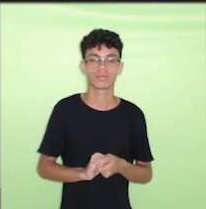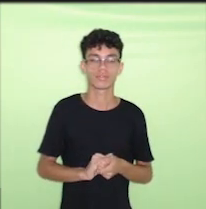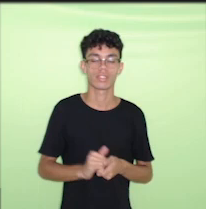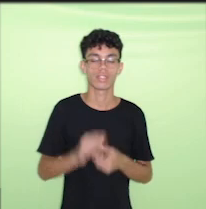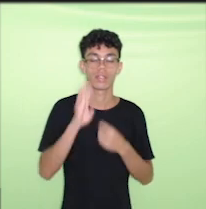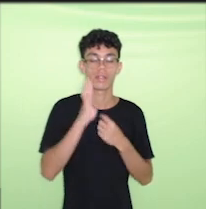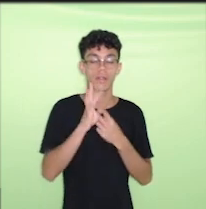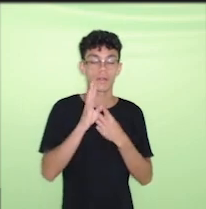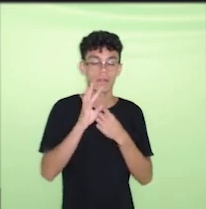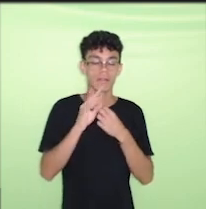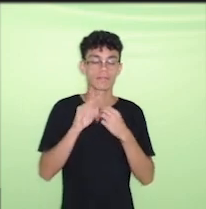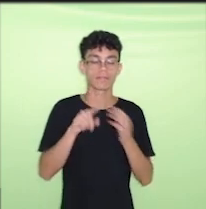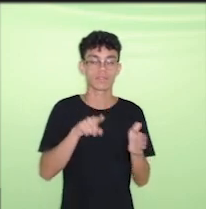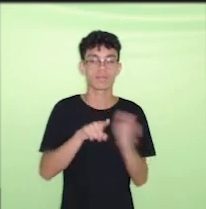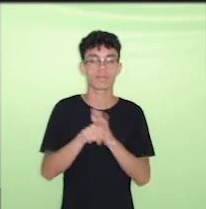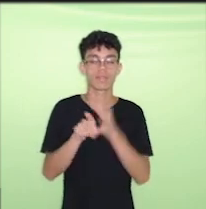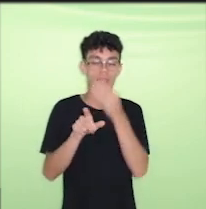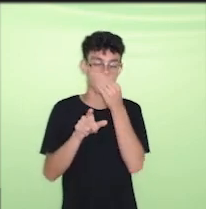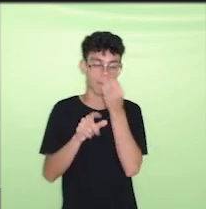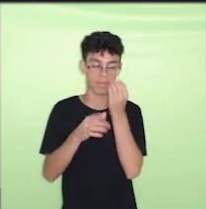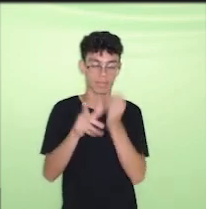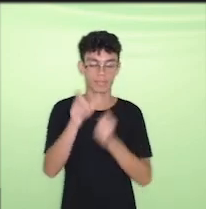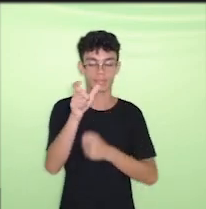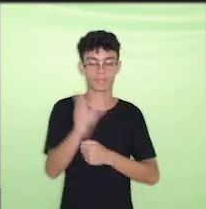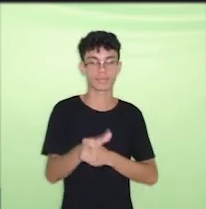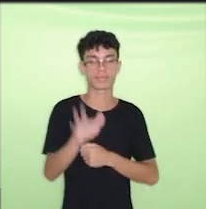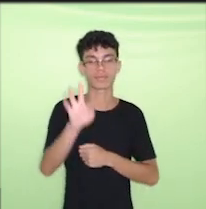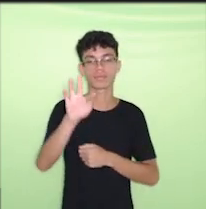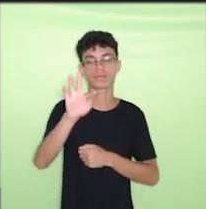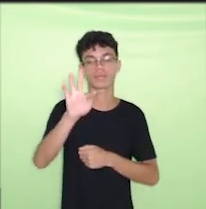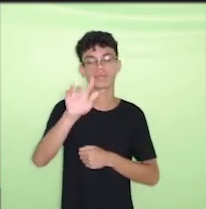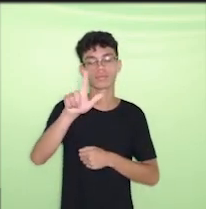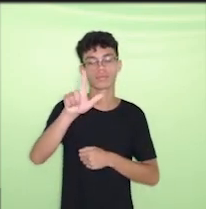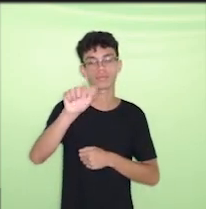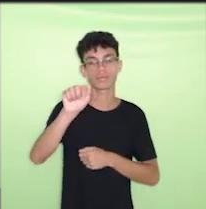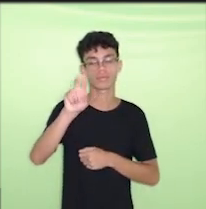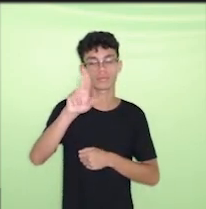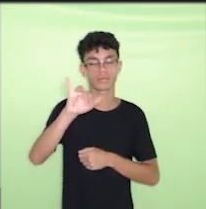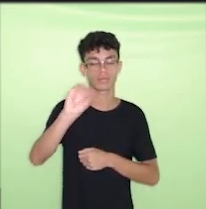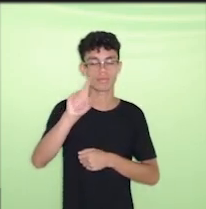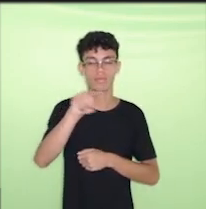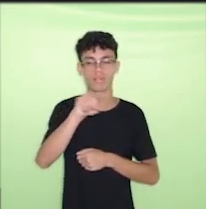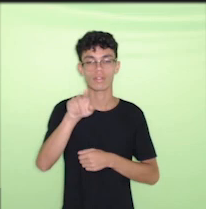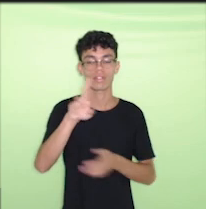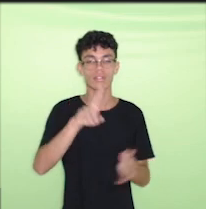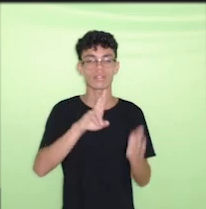Legal, tenho aqui uma pergunta do... Flávia, eu te cortei, você queria responder ainda?